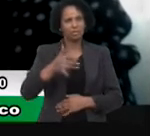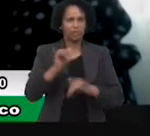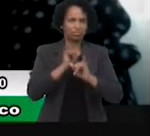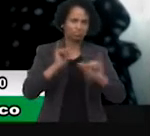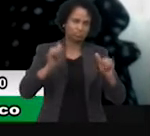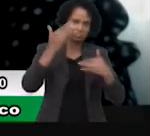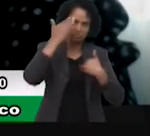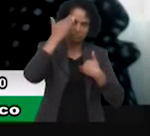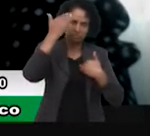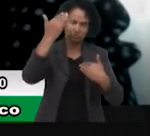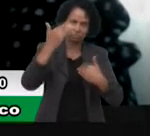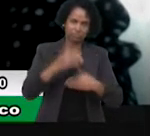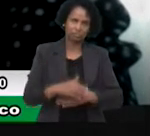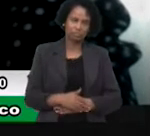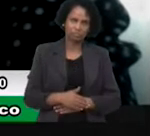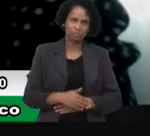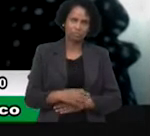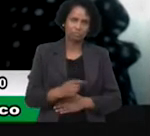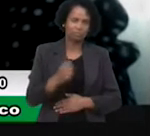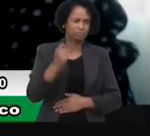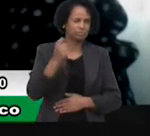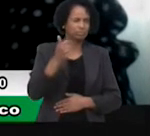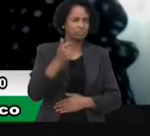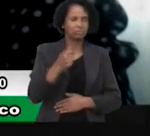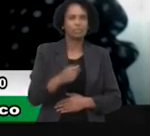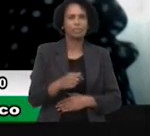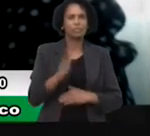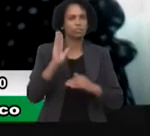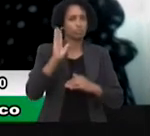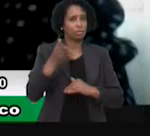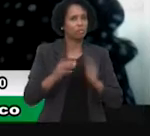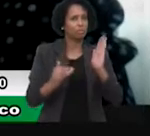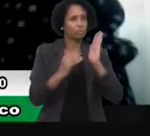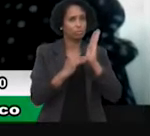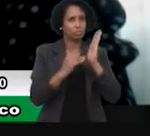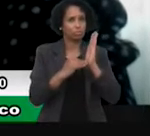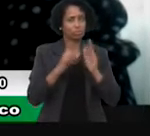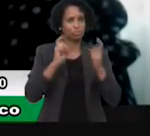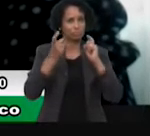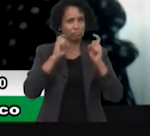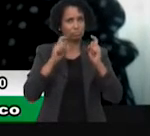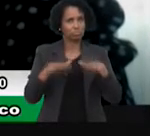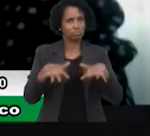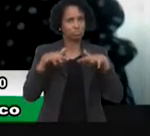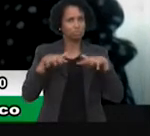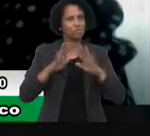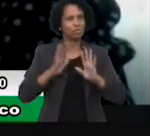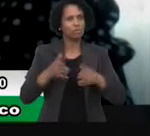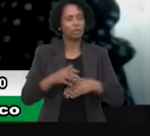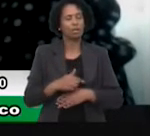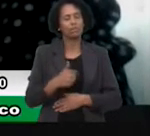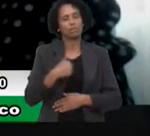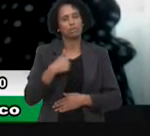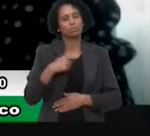sessão, e para mim, por escolha própria, de não participar.